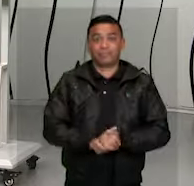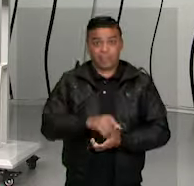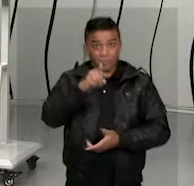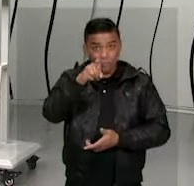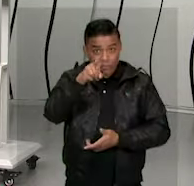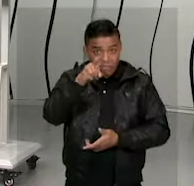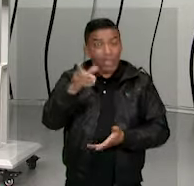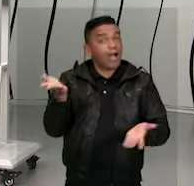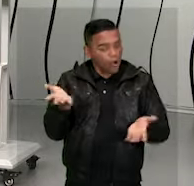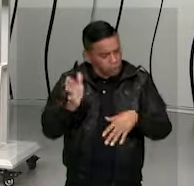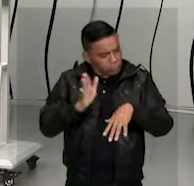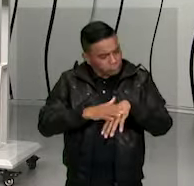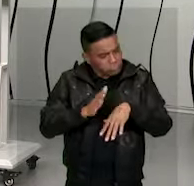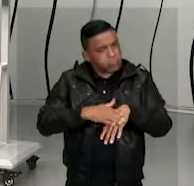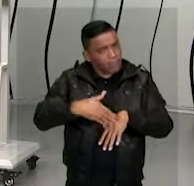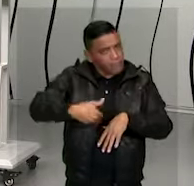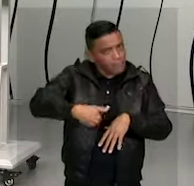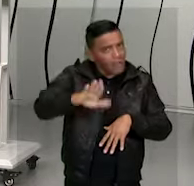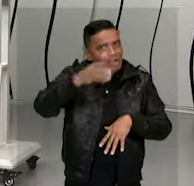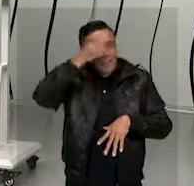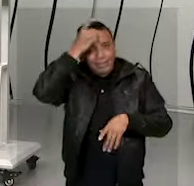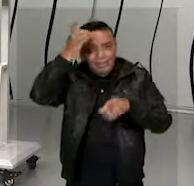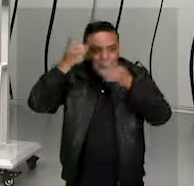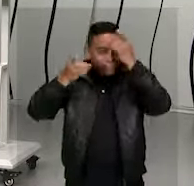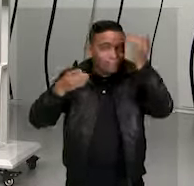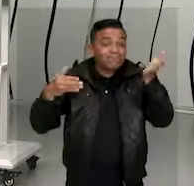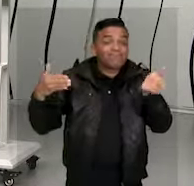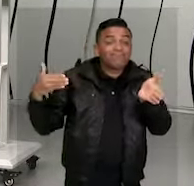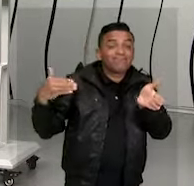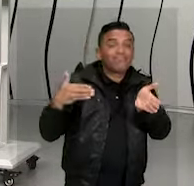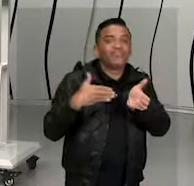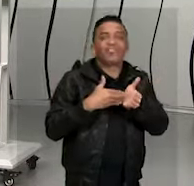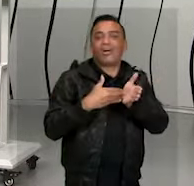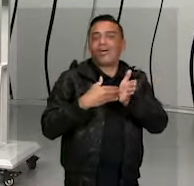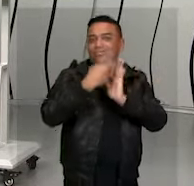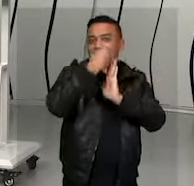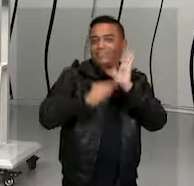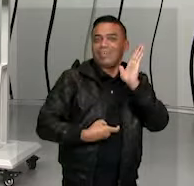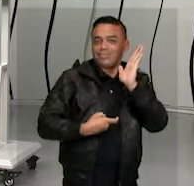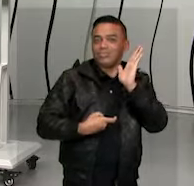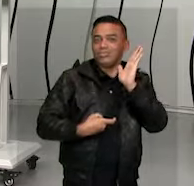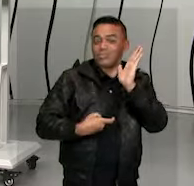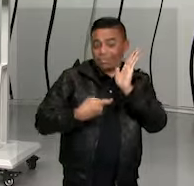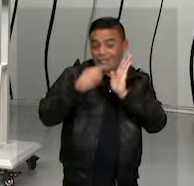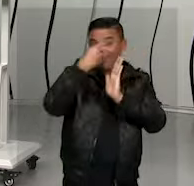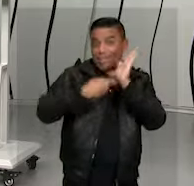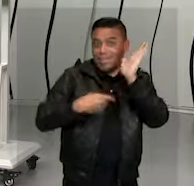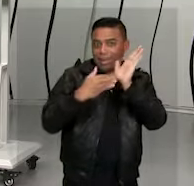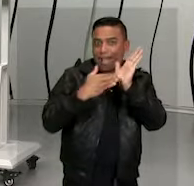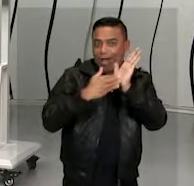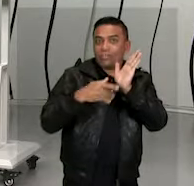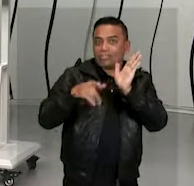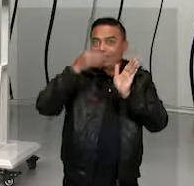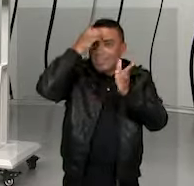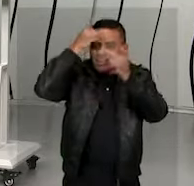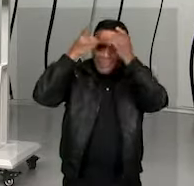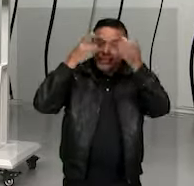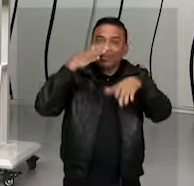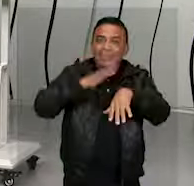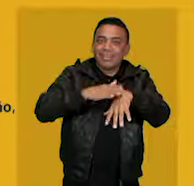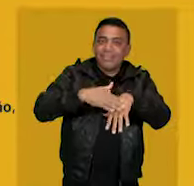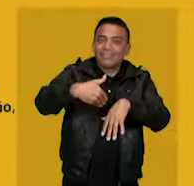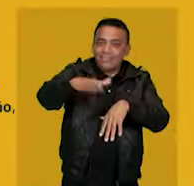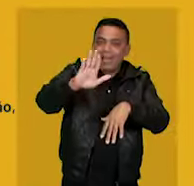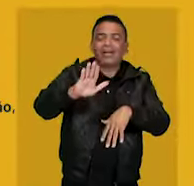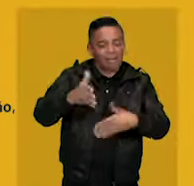criar outra forma de texto. Você vai terminar de outro jeito. Você vai criar